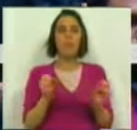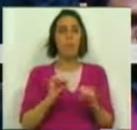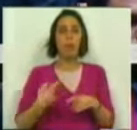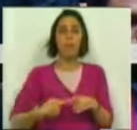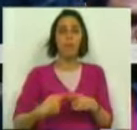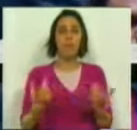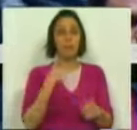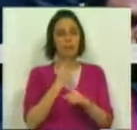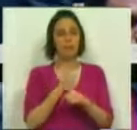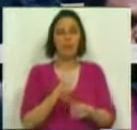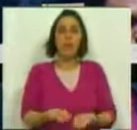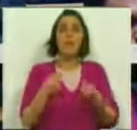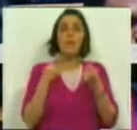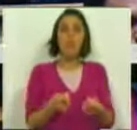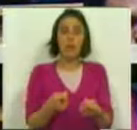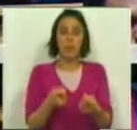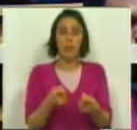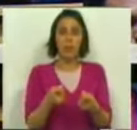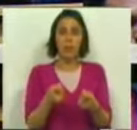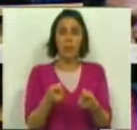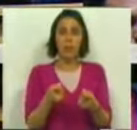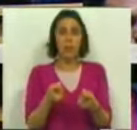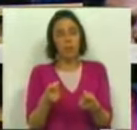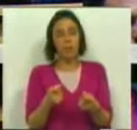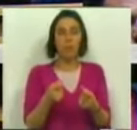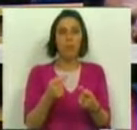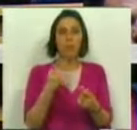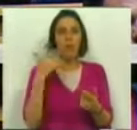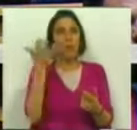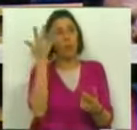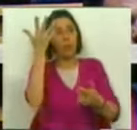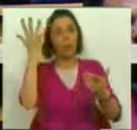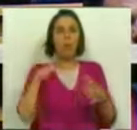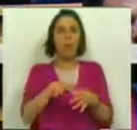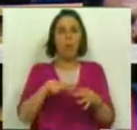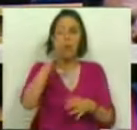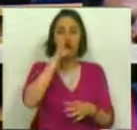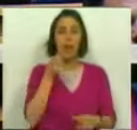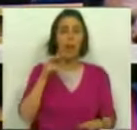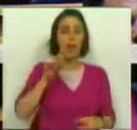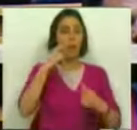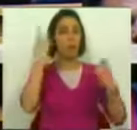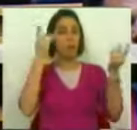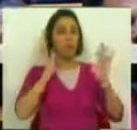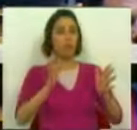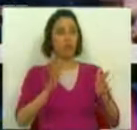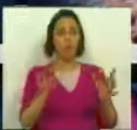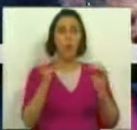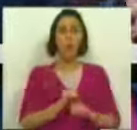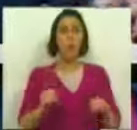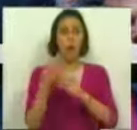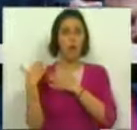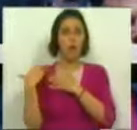ter interesse em manter um investimento que tinha sido, de resto com grande pompa ainda no âmbito do governo anterior, anunciado, e sem